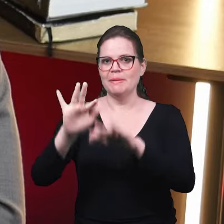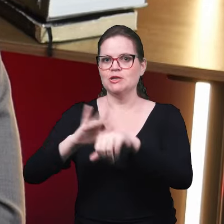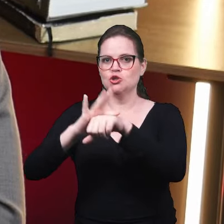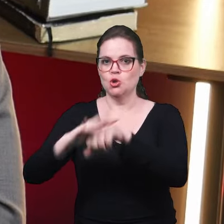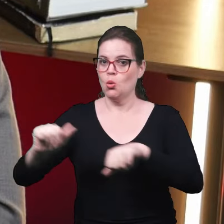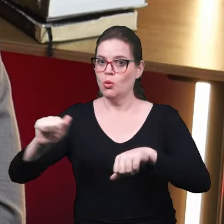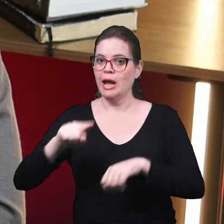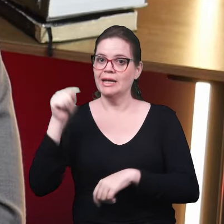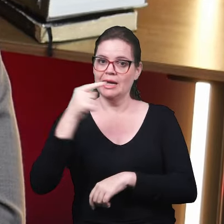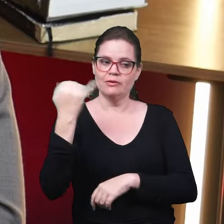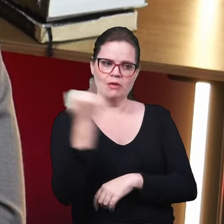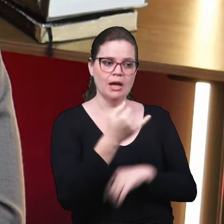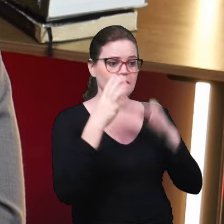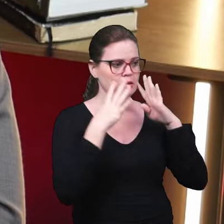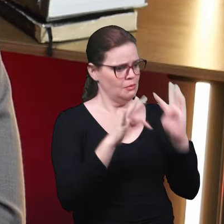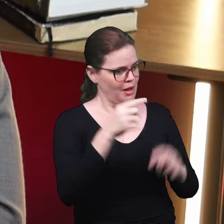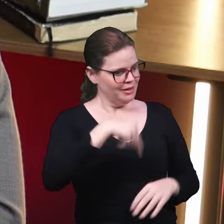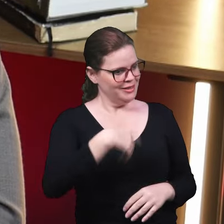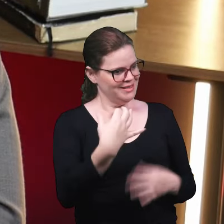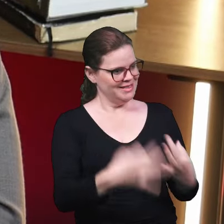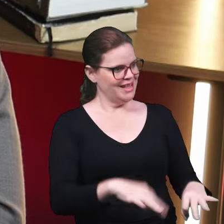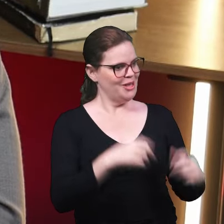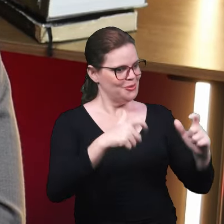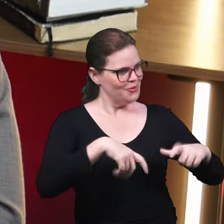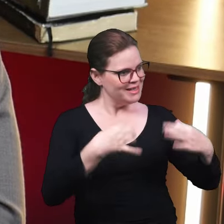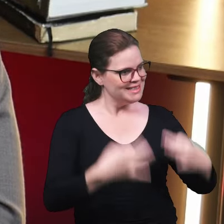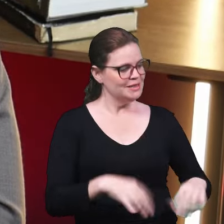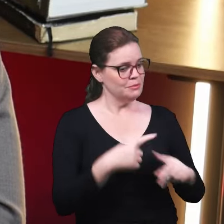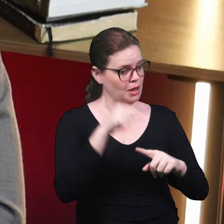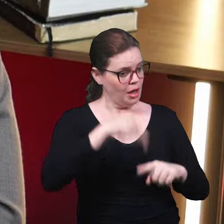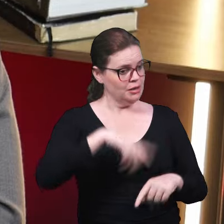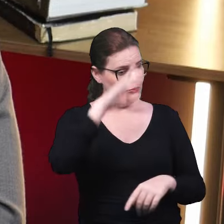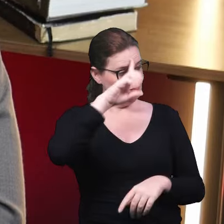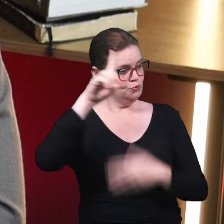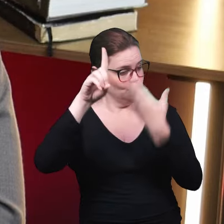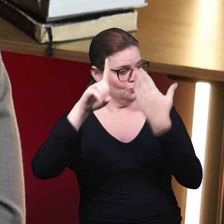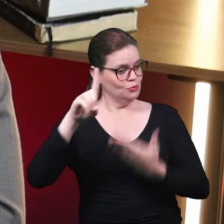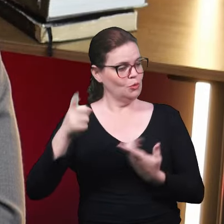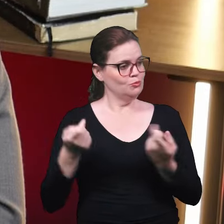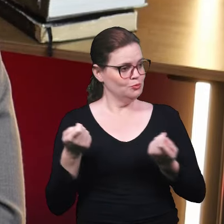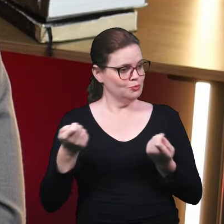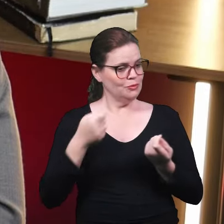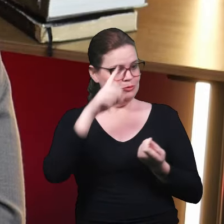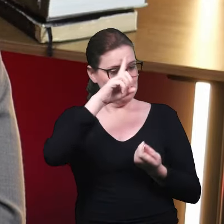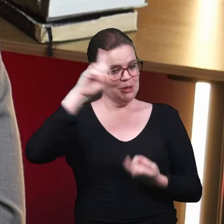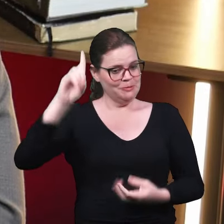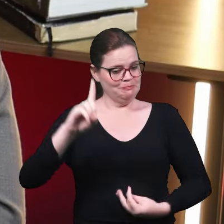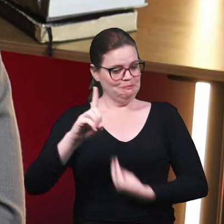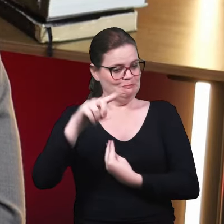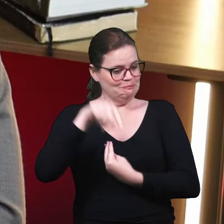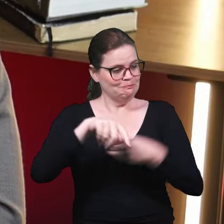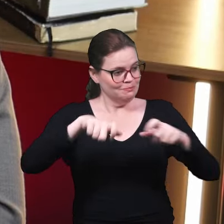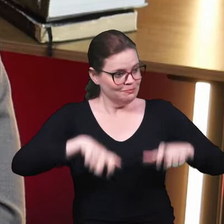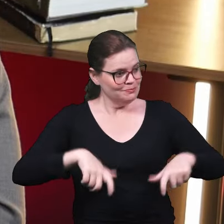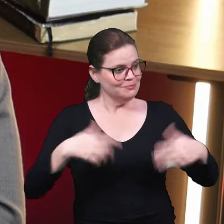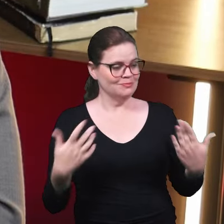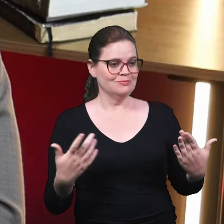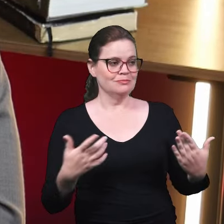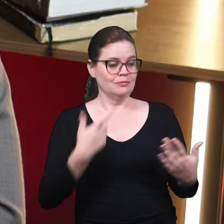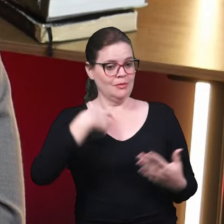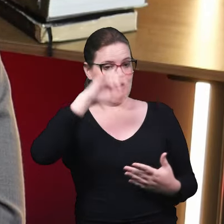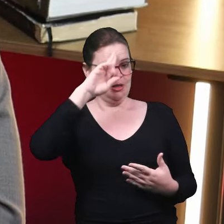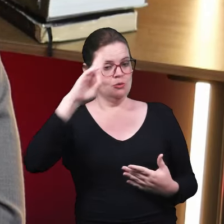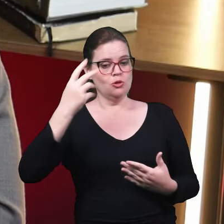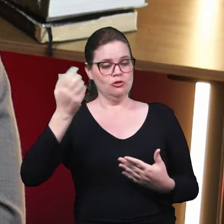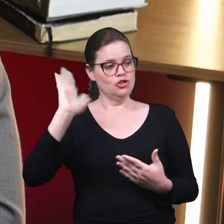no lugar certo, porque neste lugar, o dono deste lugar, o Deus deste lugar, o Senhor, ele